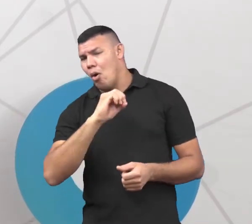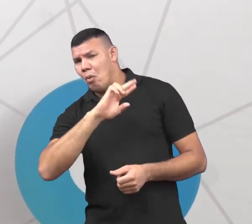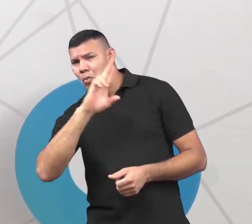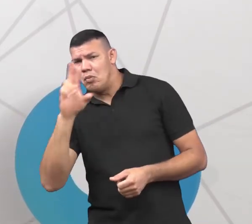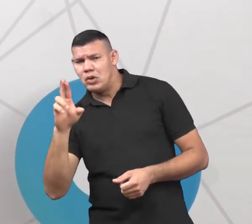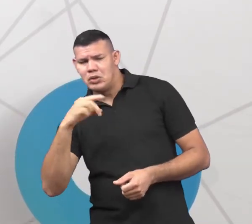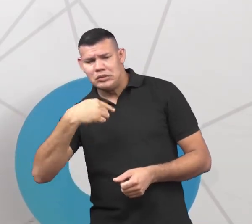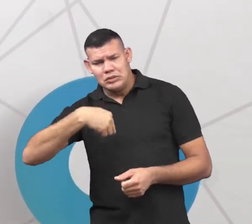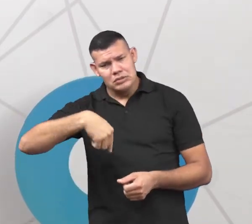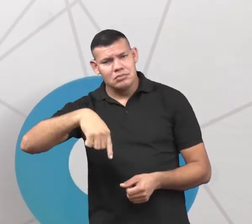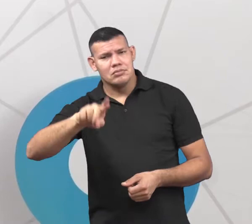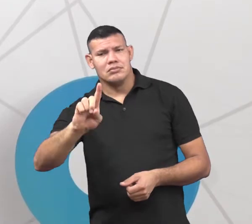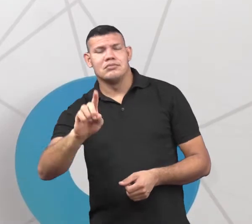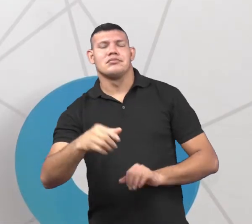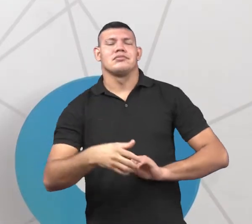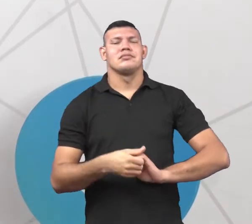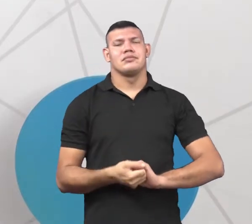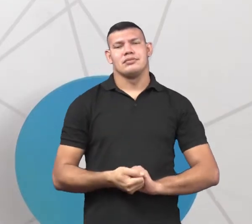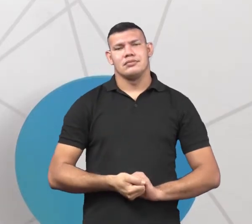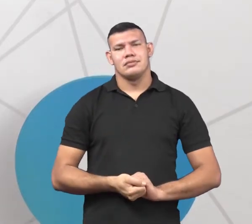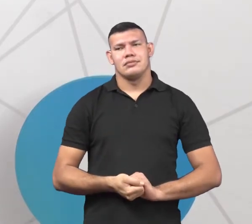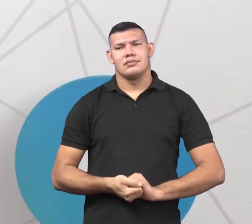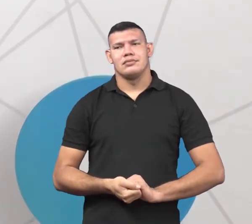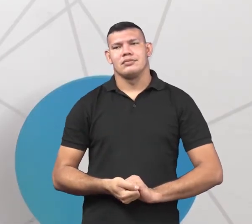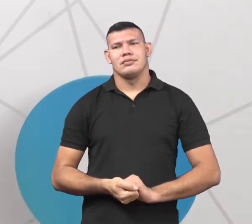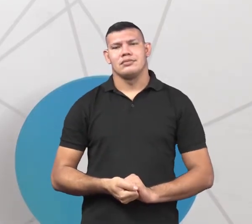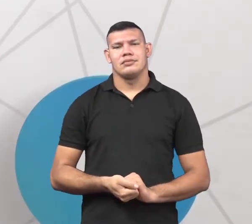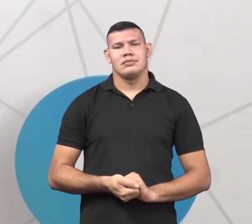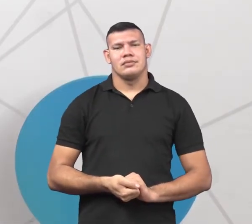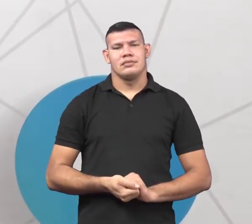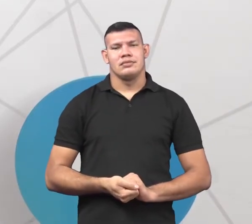bem? Corra, pegue.